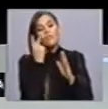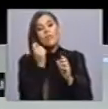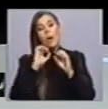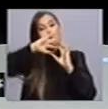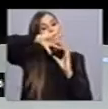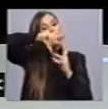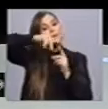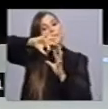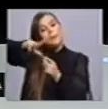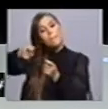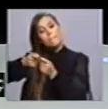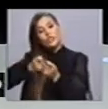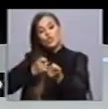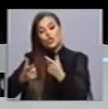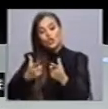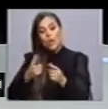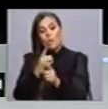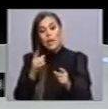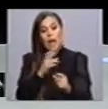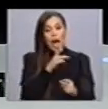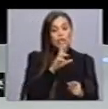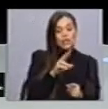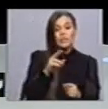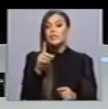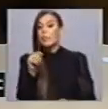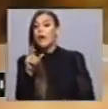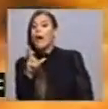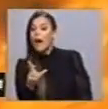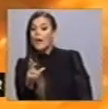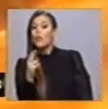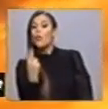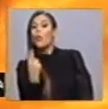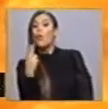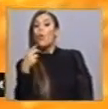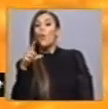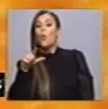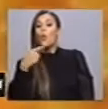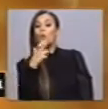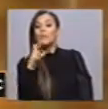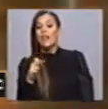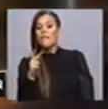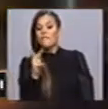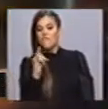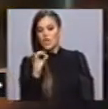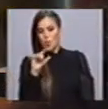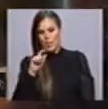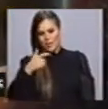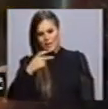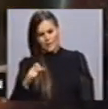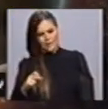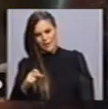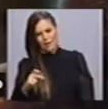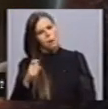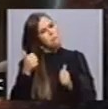próximos a estas estrelas, porque os raios-x e os raios gama, como nós também, ultravioleta, aliás, como nós conhecemos aqui no nosso planeta, não são muito